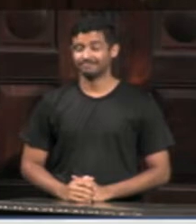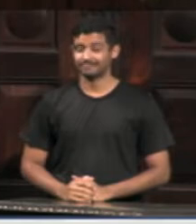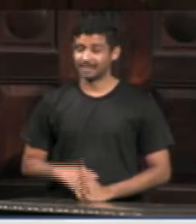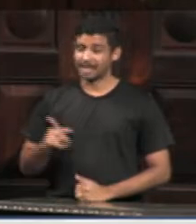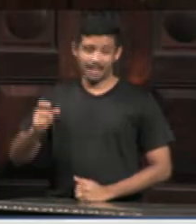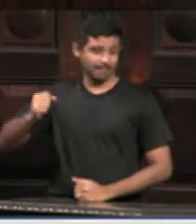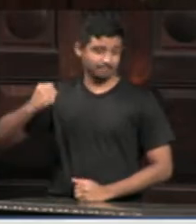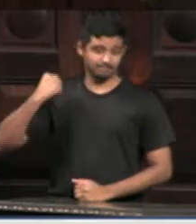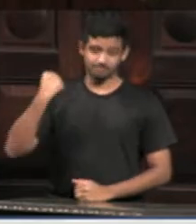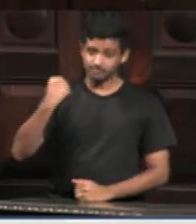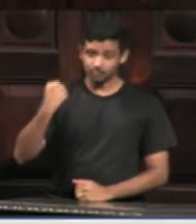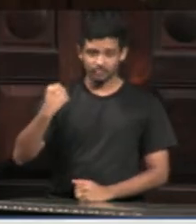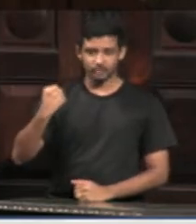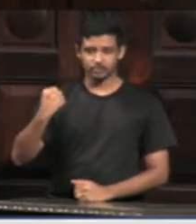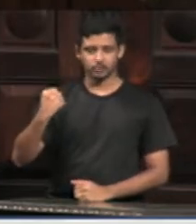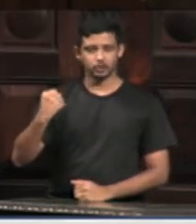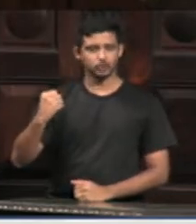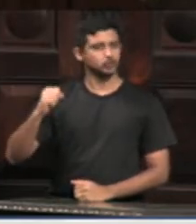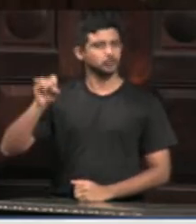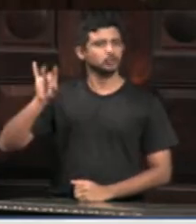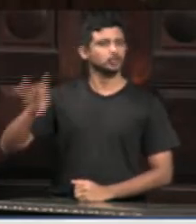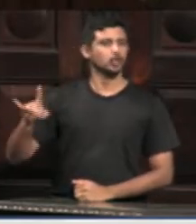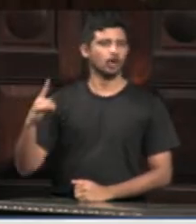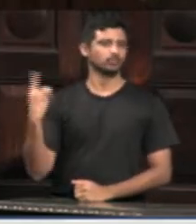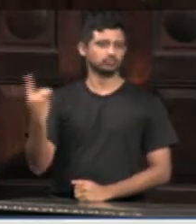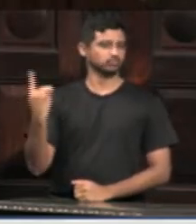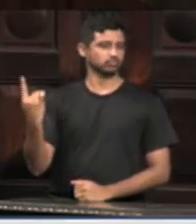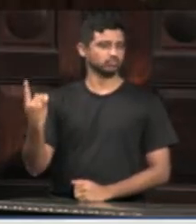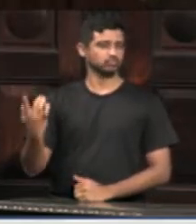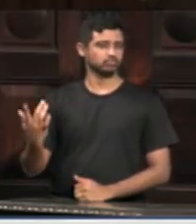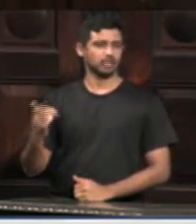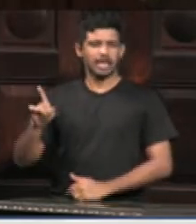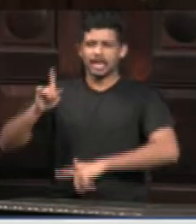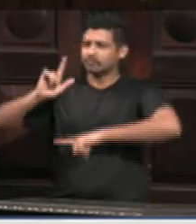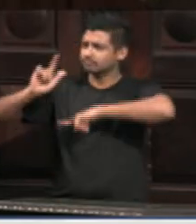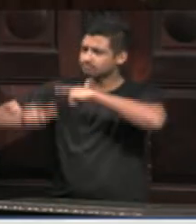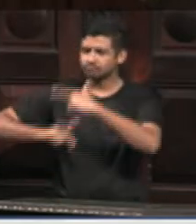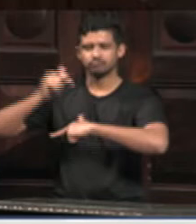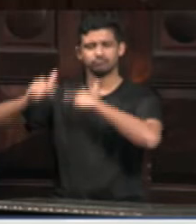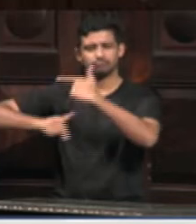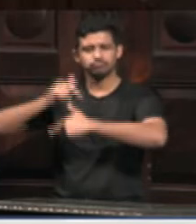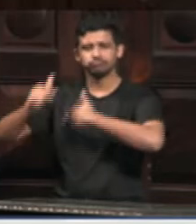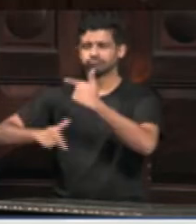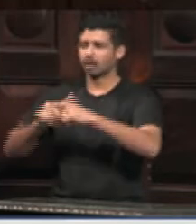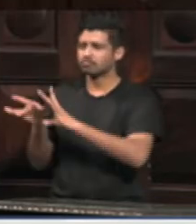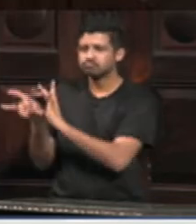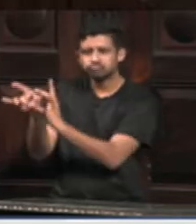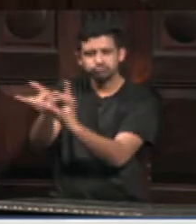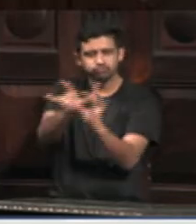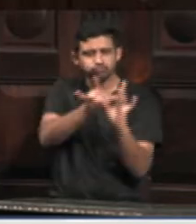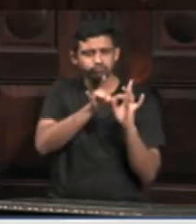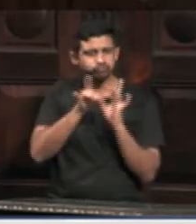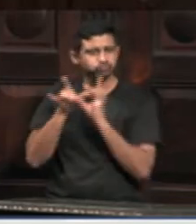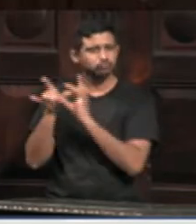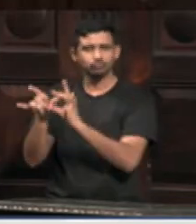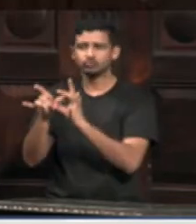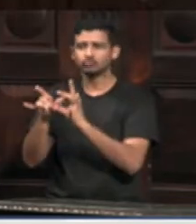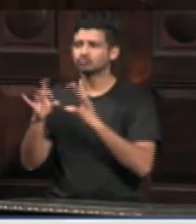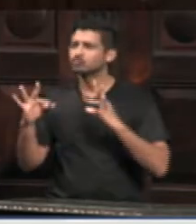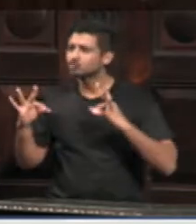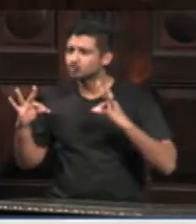poder independente, que trabalha em harmonia com todos